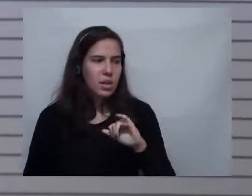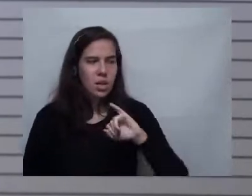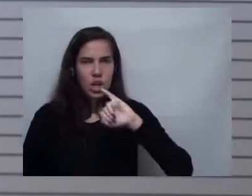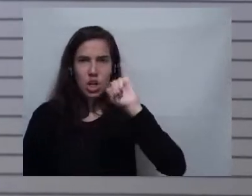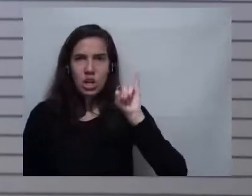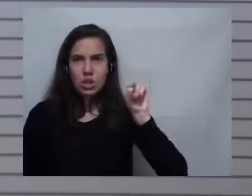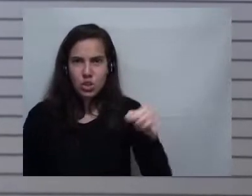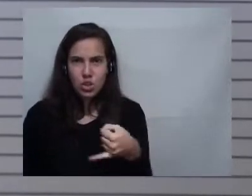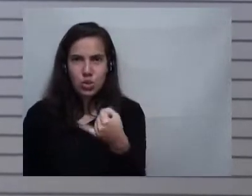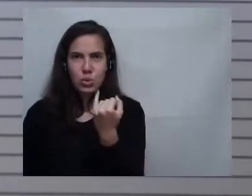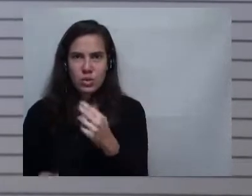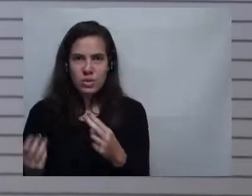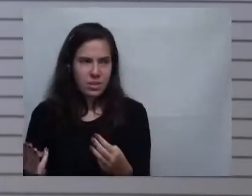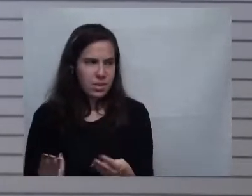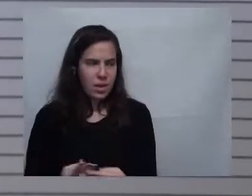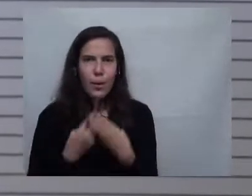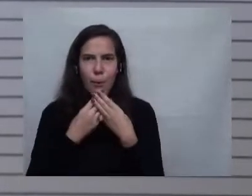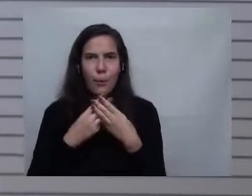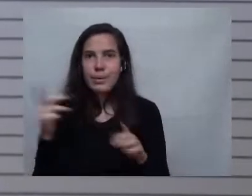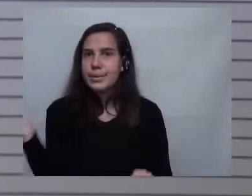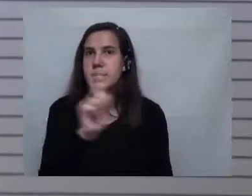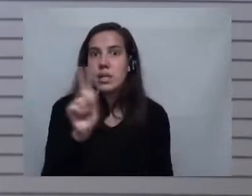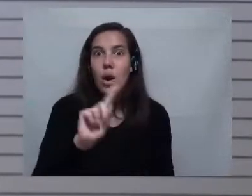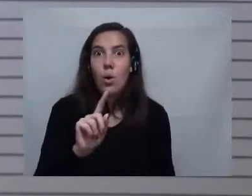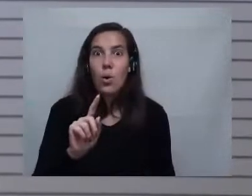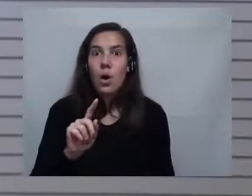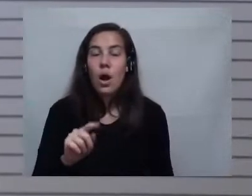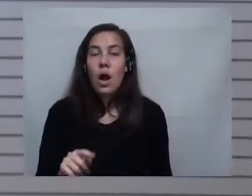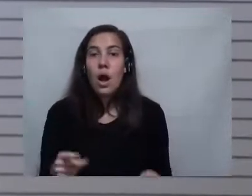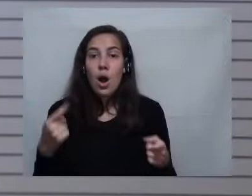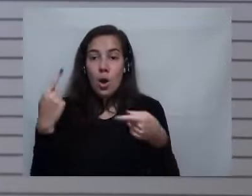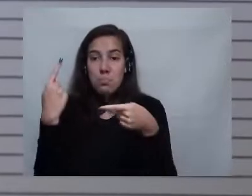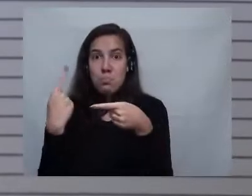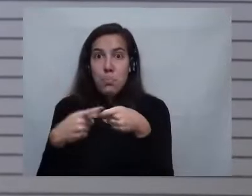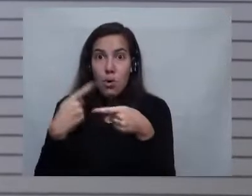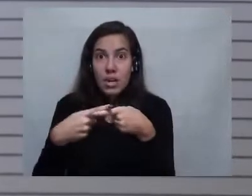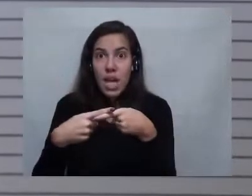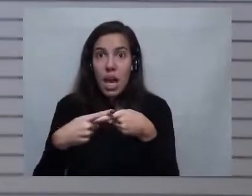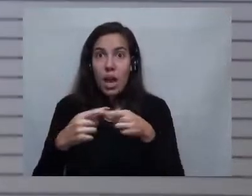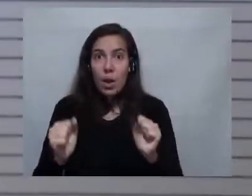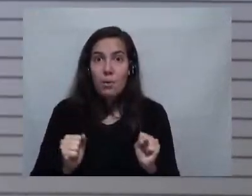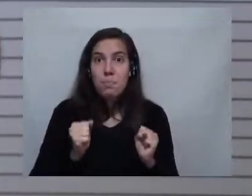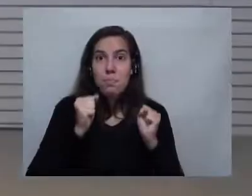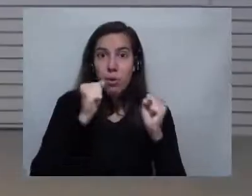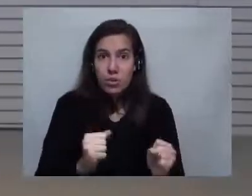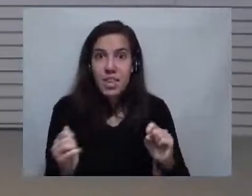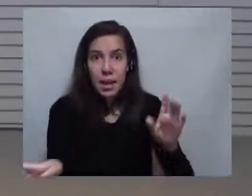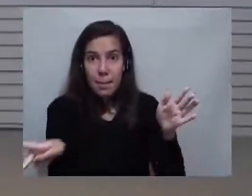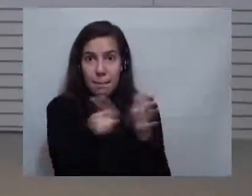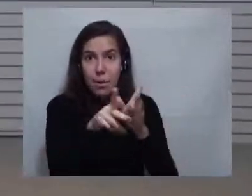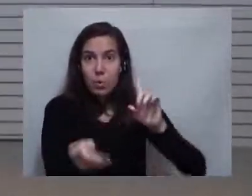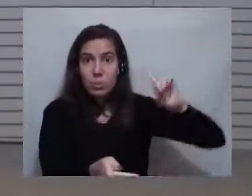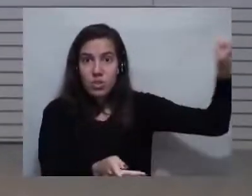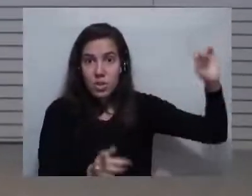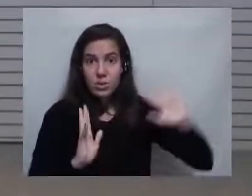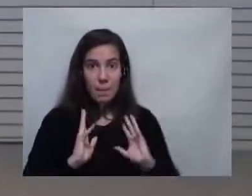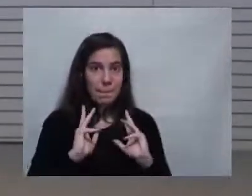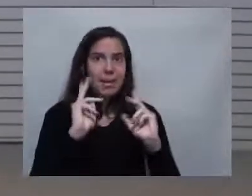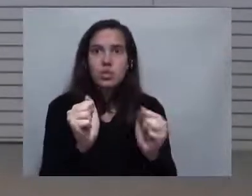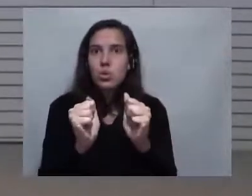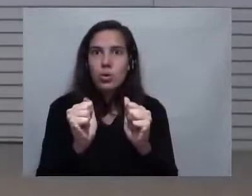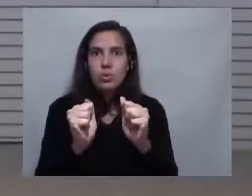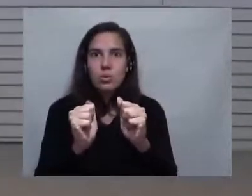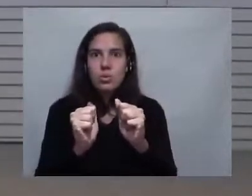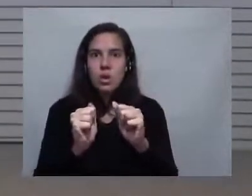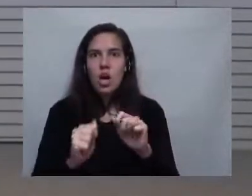bom então Pedro começa a ver que o poder de Deus aí para todos e começa a ver que o evangelho